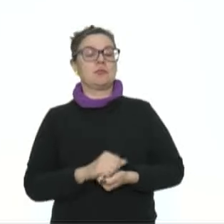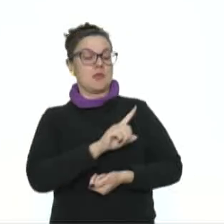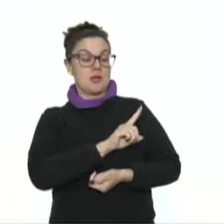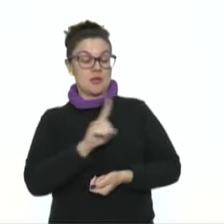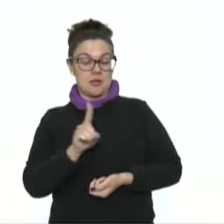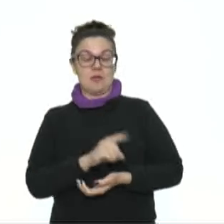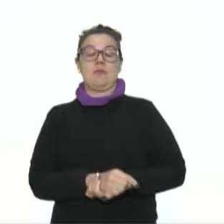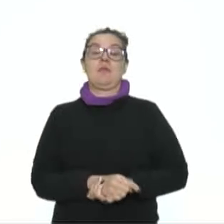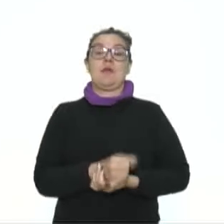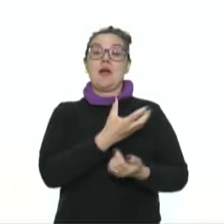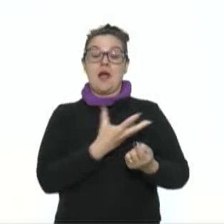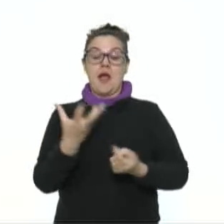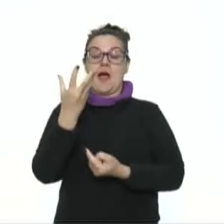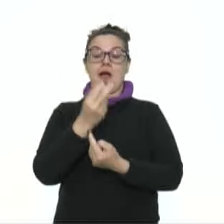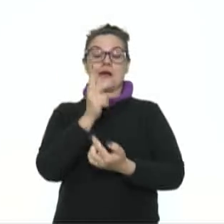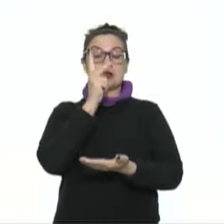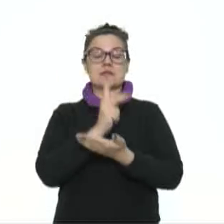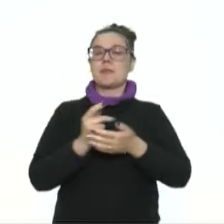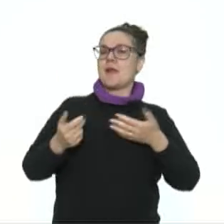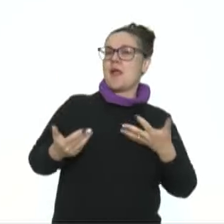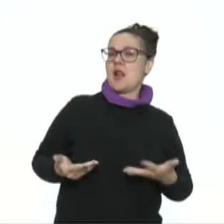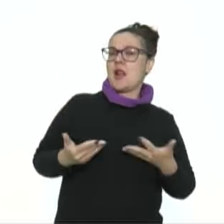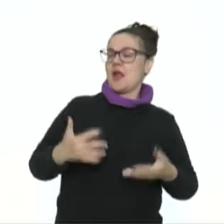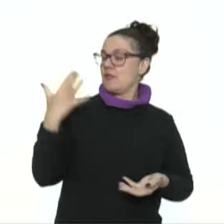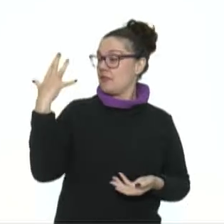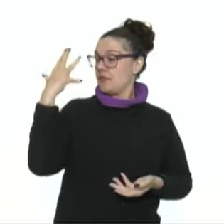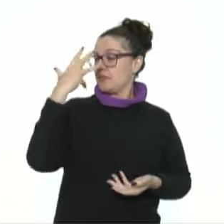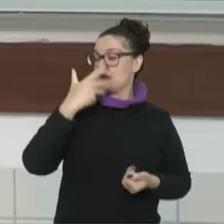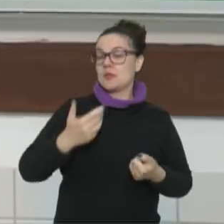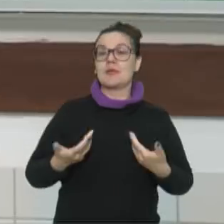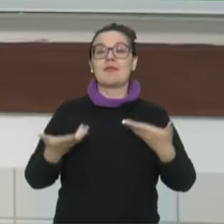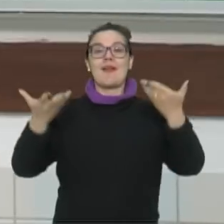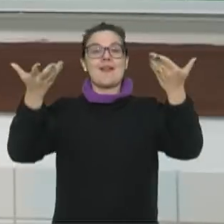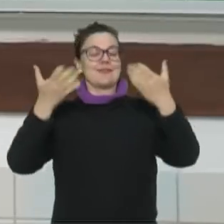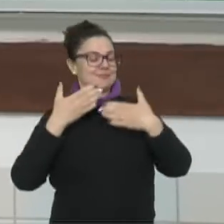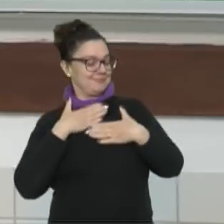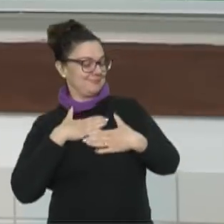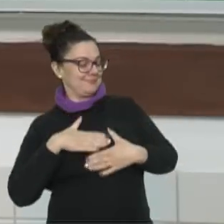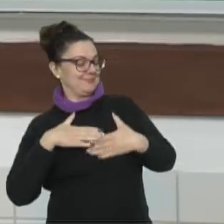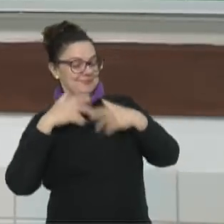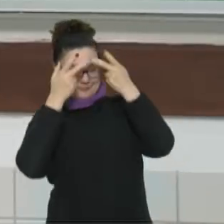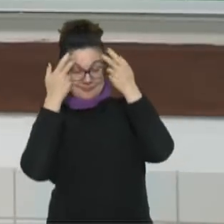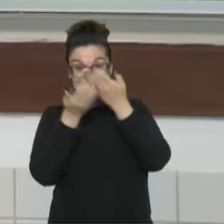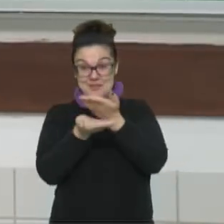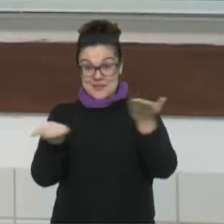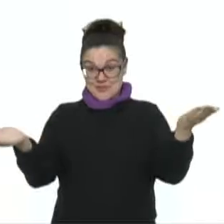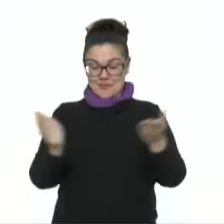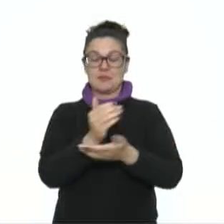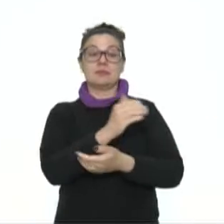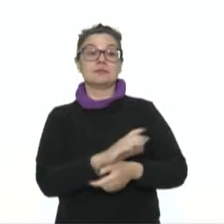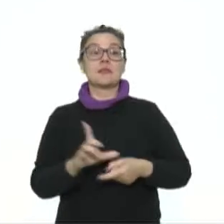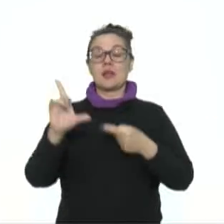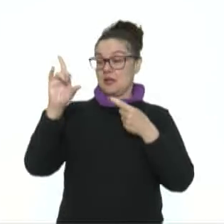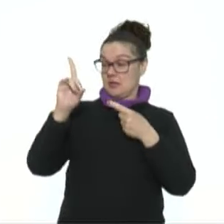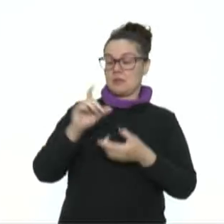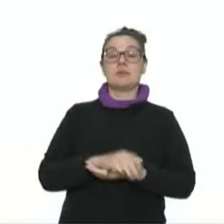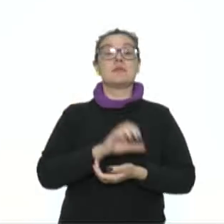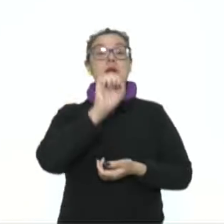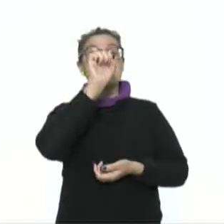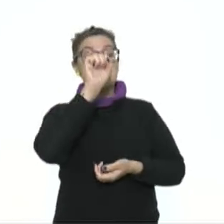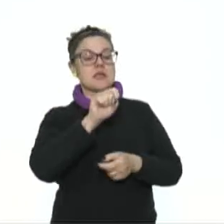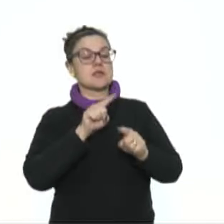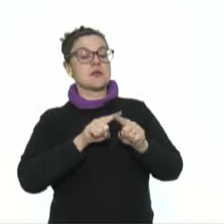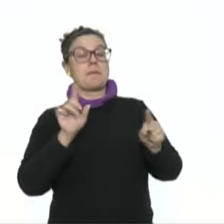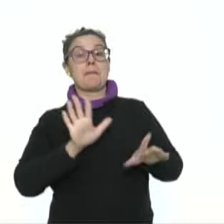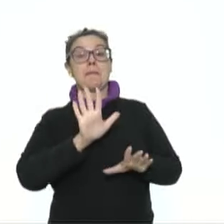não, a arte deve sempre ser leve, para levar tranquilidade às pessoas. Letra D, sim, mas